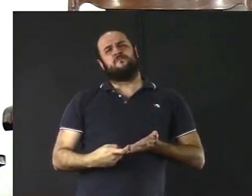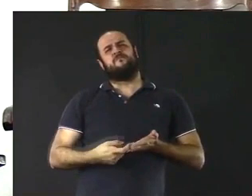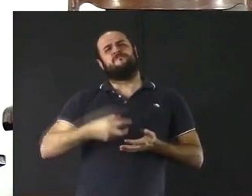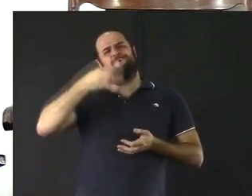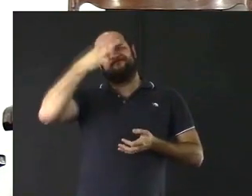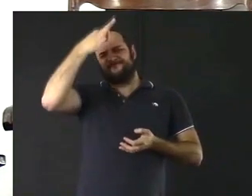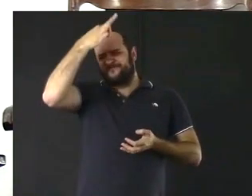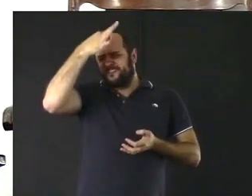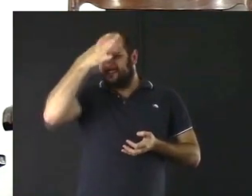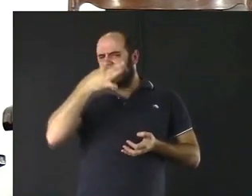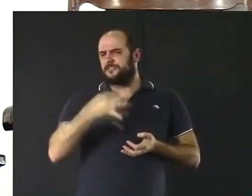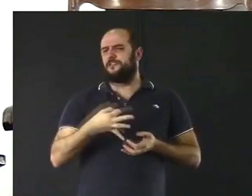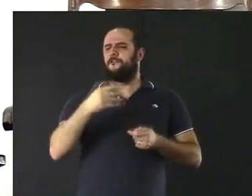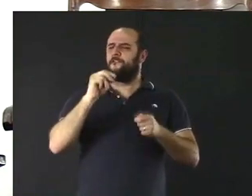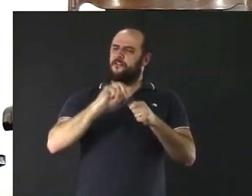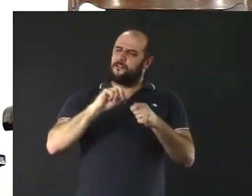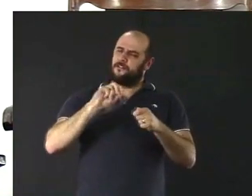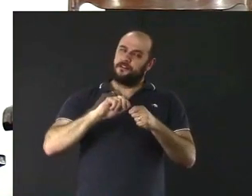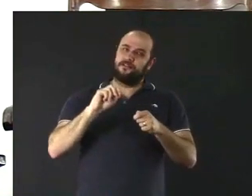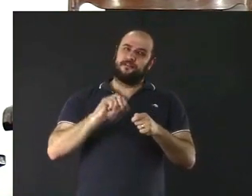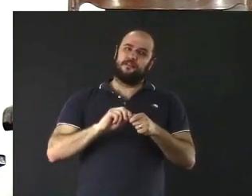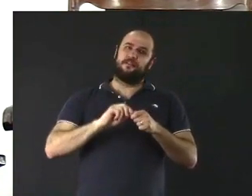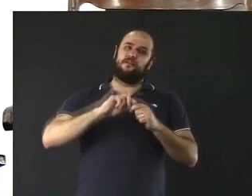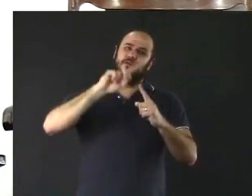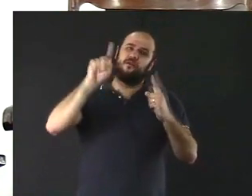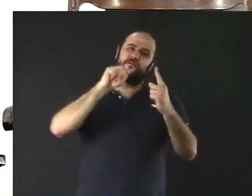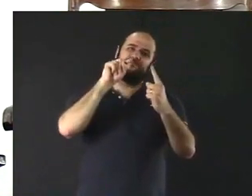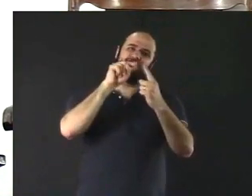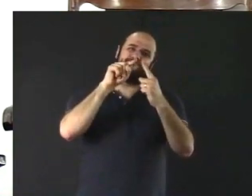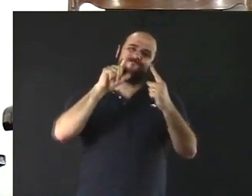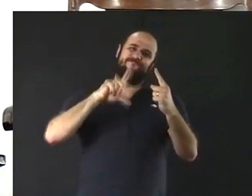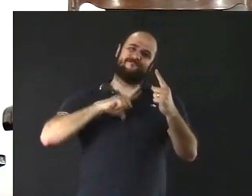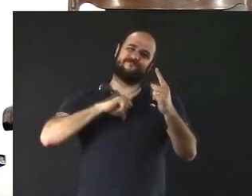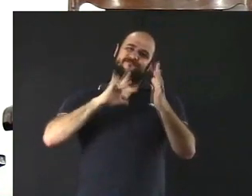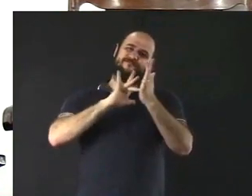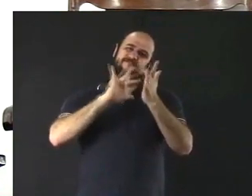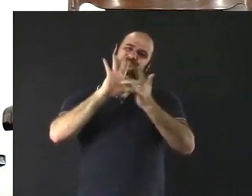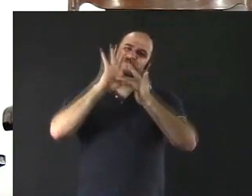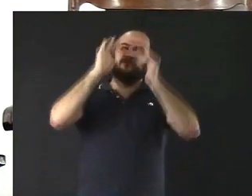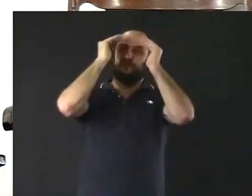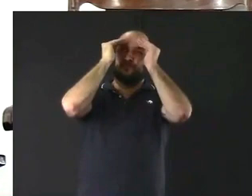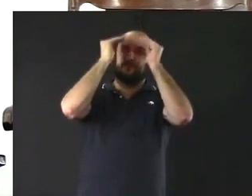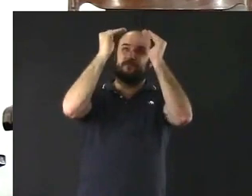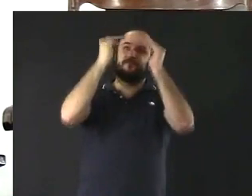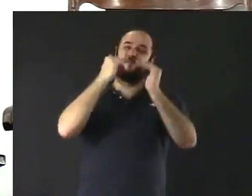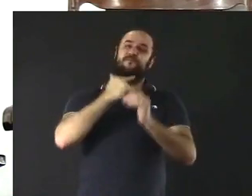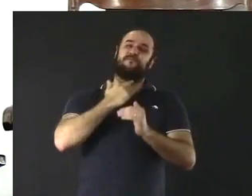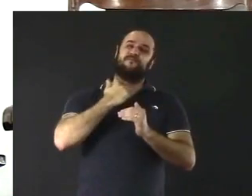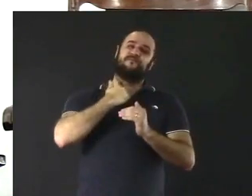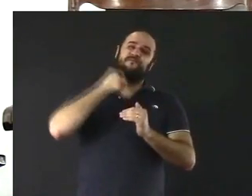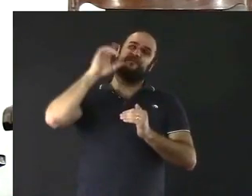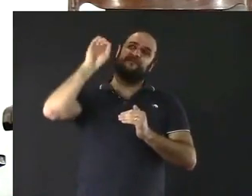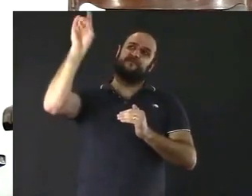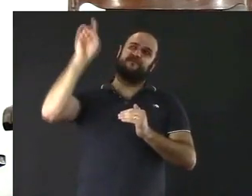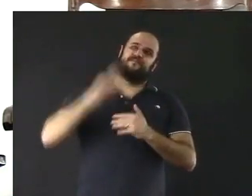justamente para cumprir com o seu objetivo, que era obedecer à vontade de